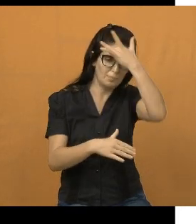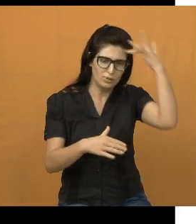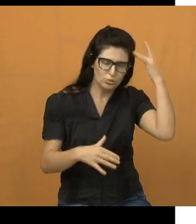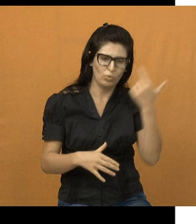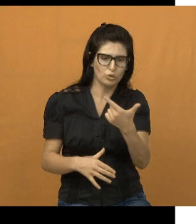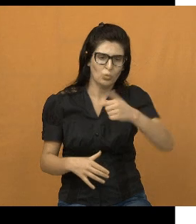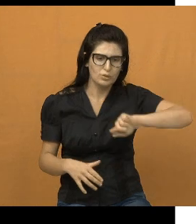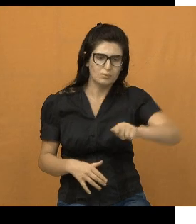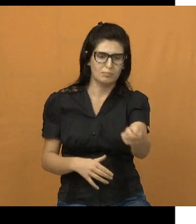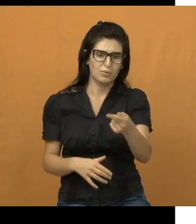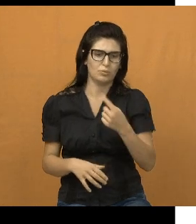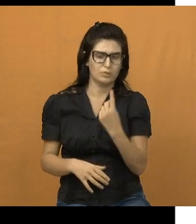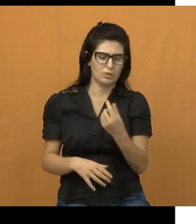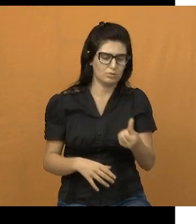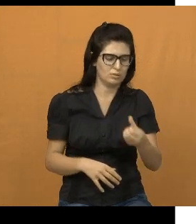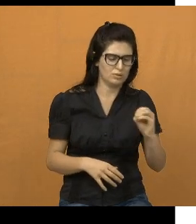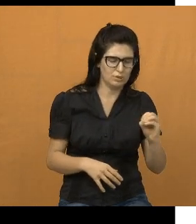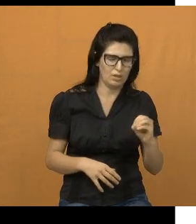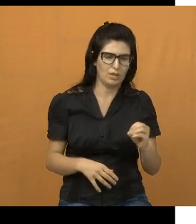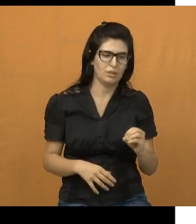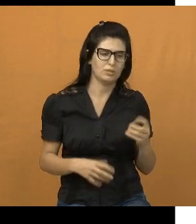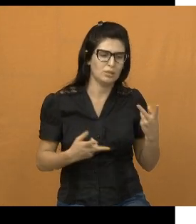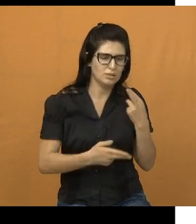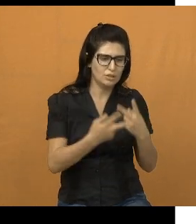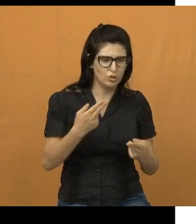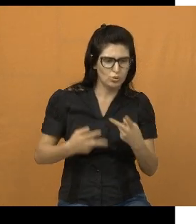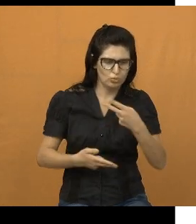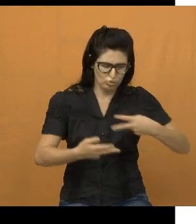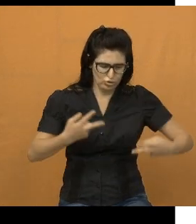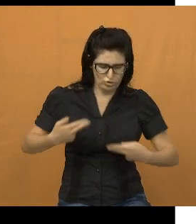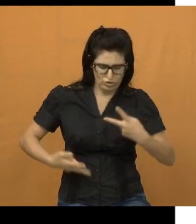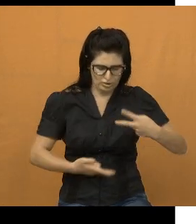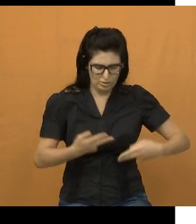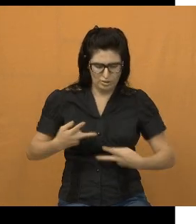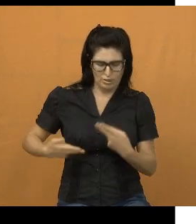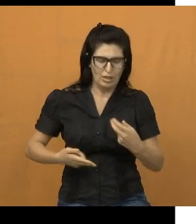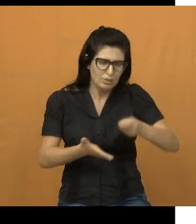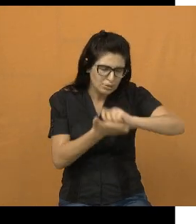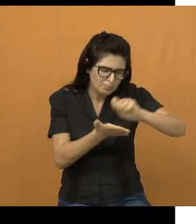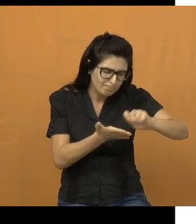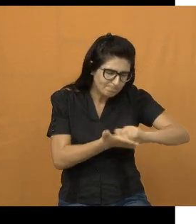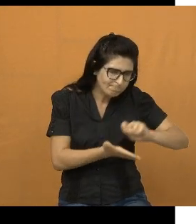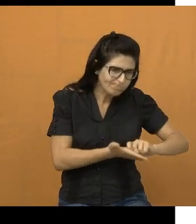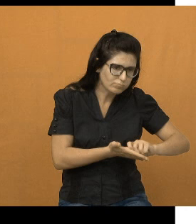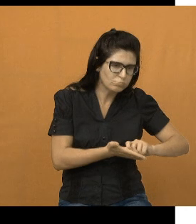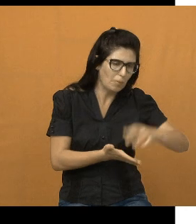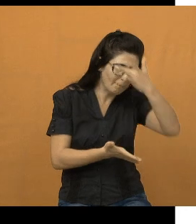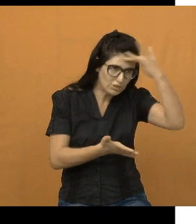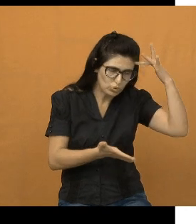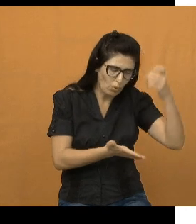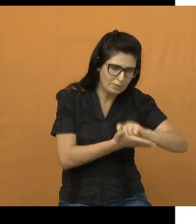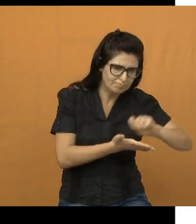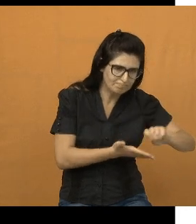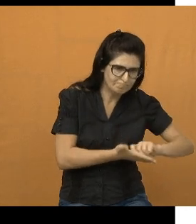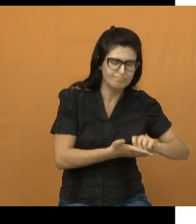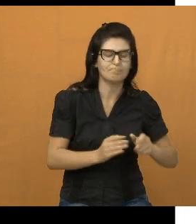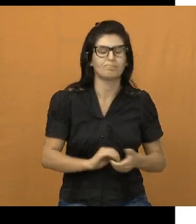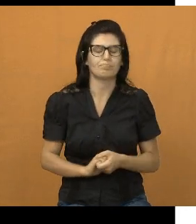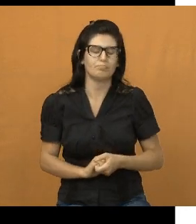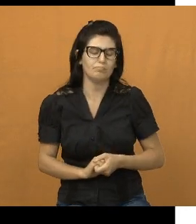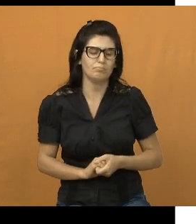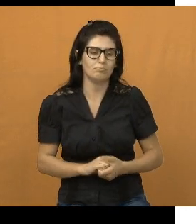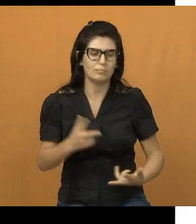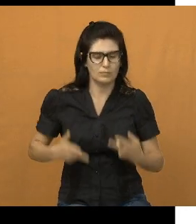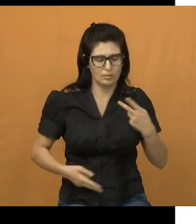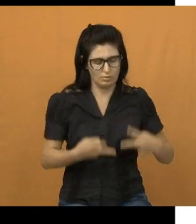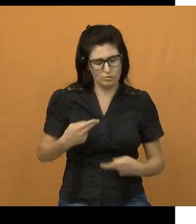2.160 cirurgias eletivas, ou seja, são aquelas agendadas e programadas. Com relação às